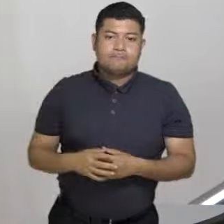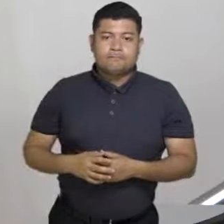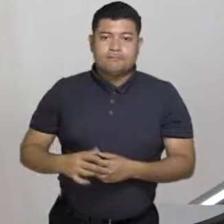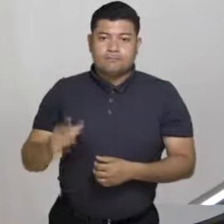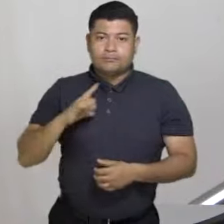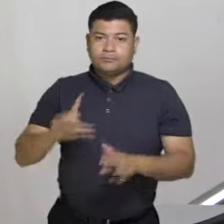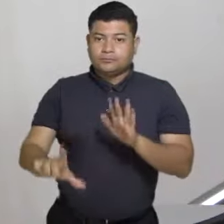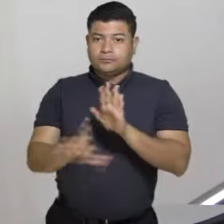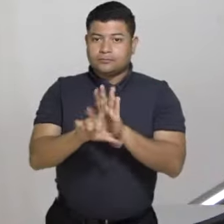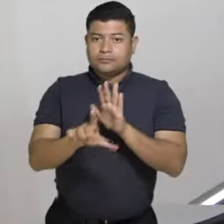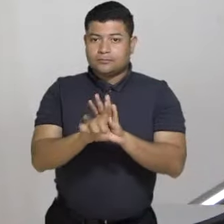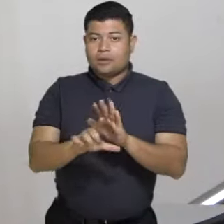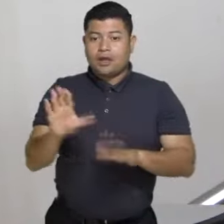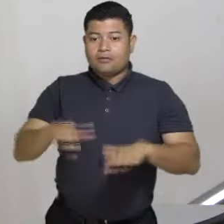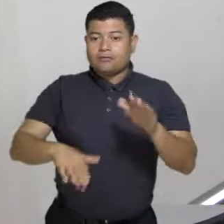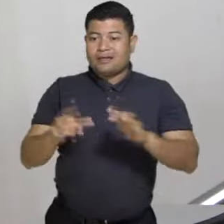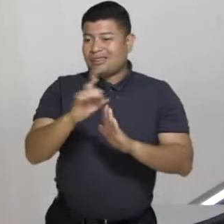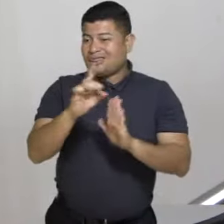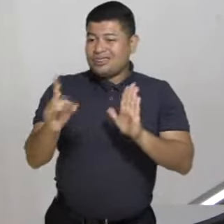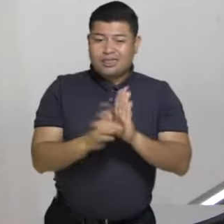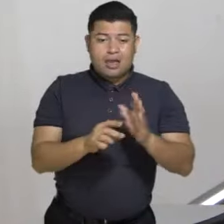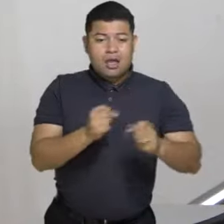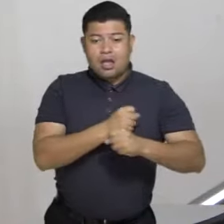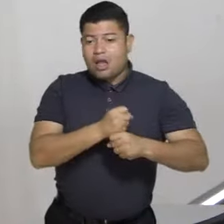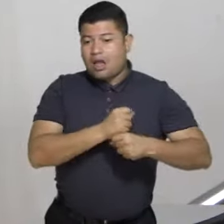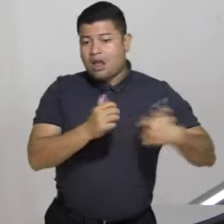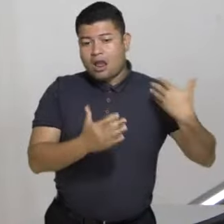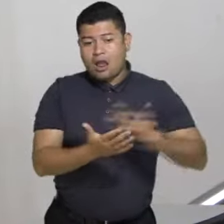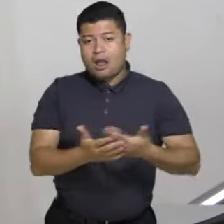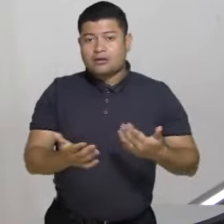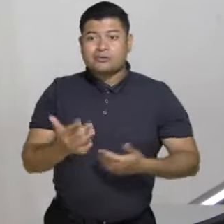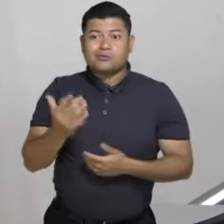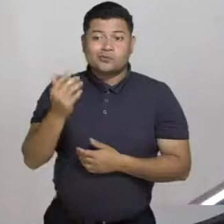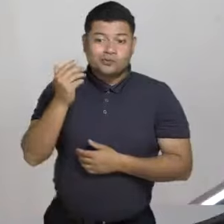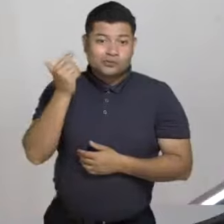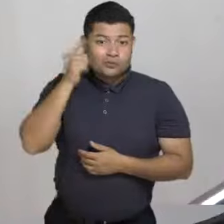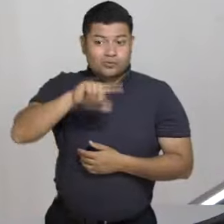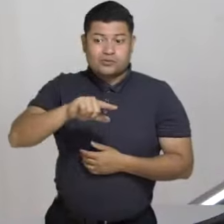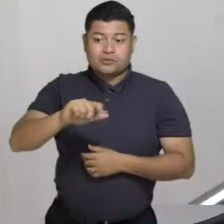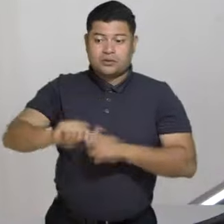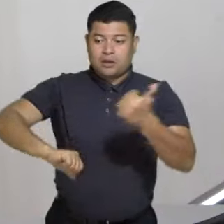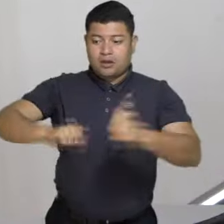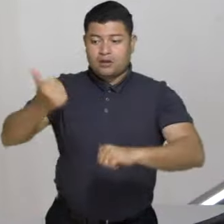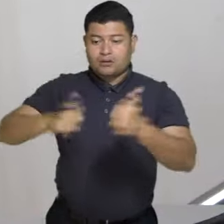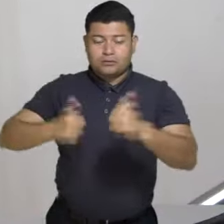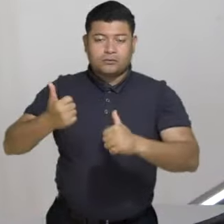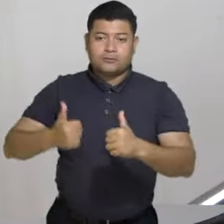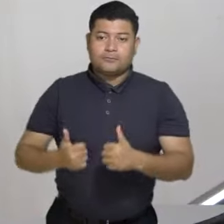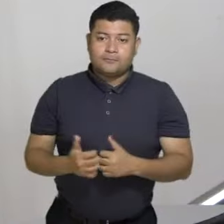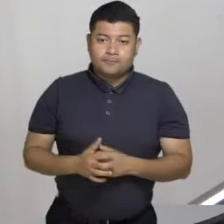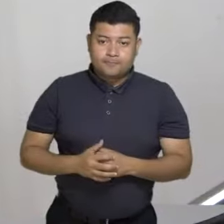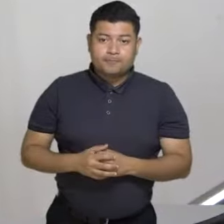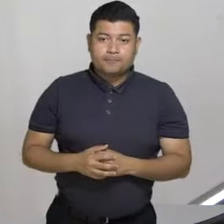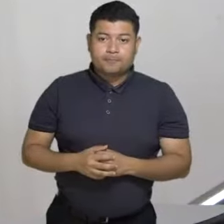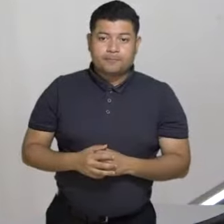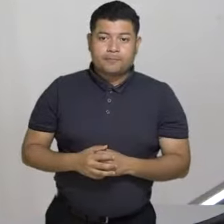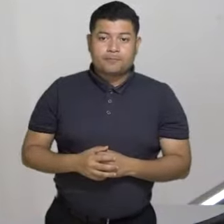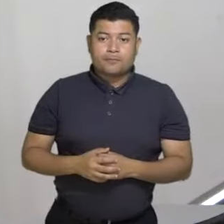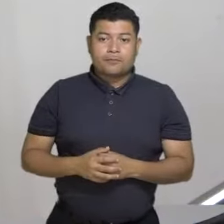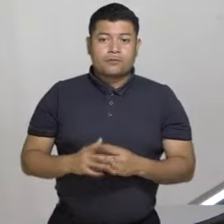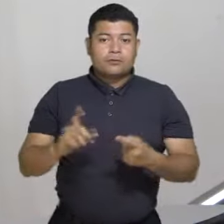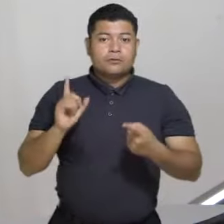que ficam décadas para a gente conseguir poder reavaliar. Primeiro isso.